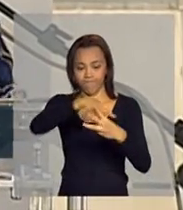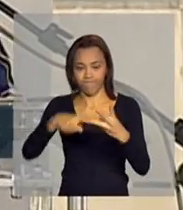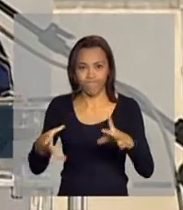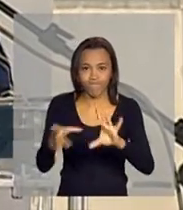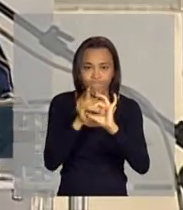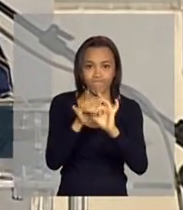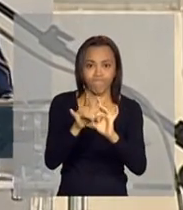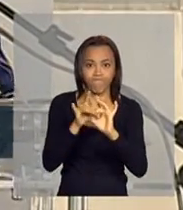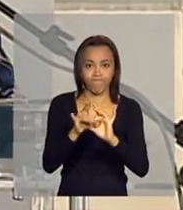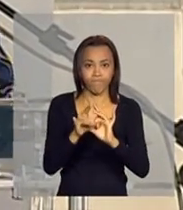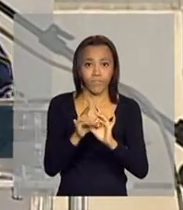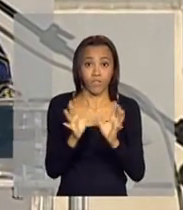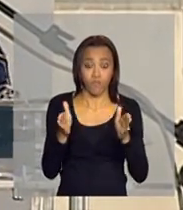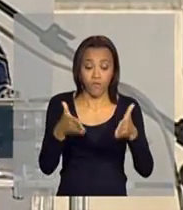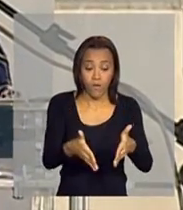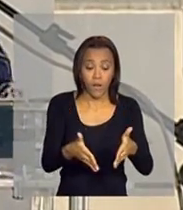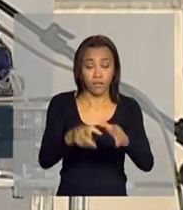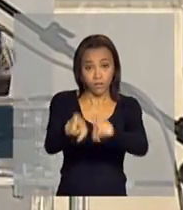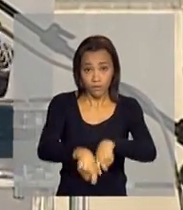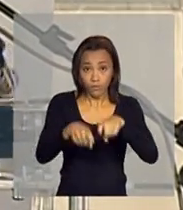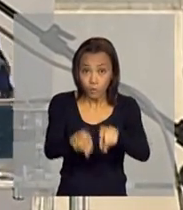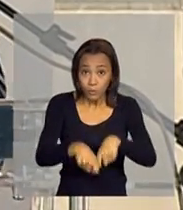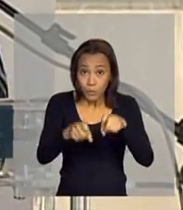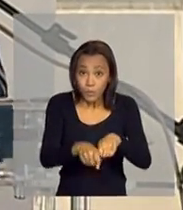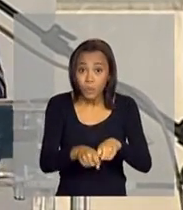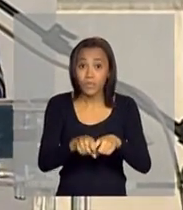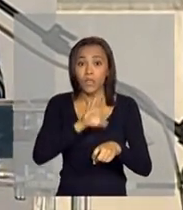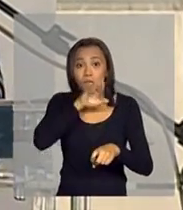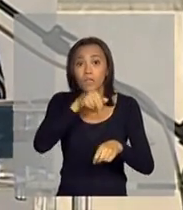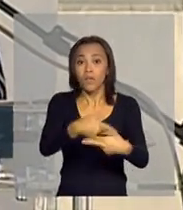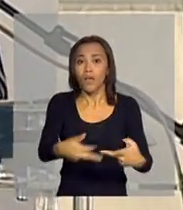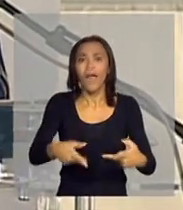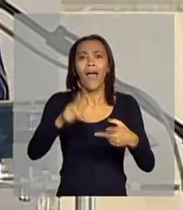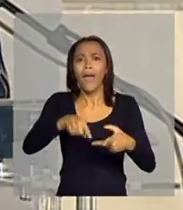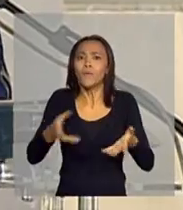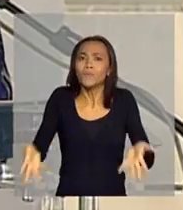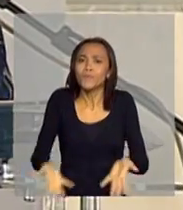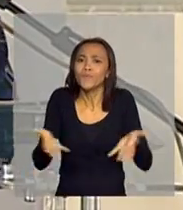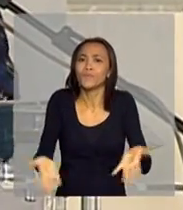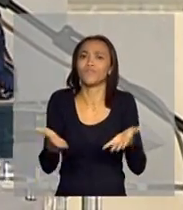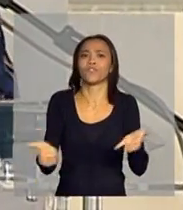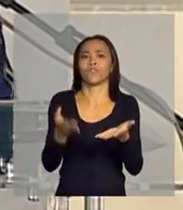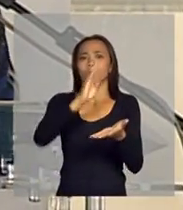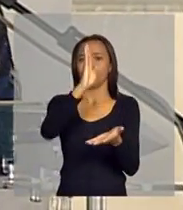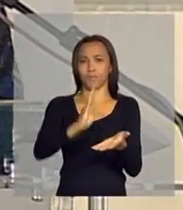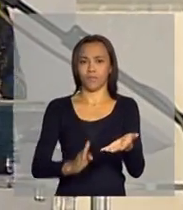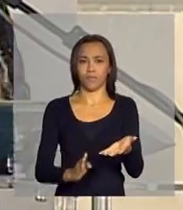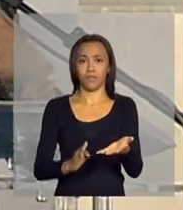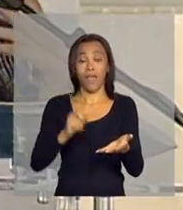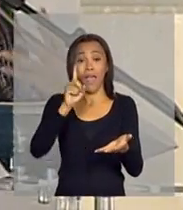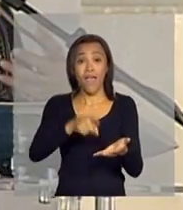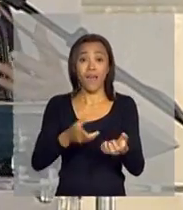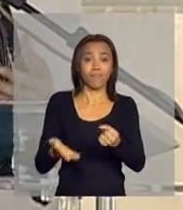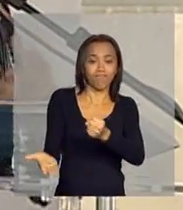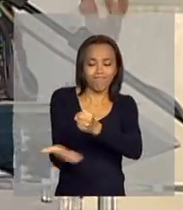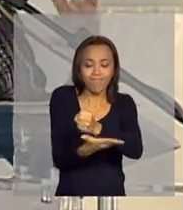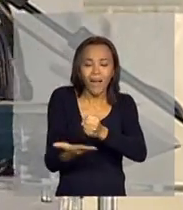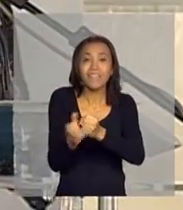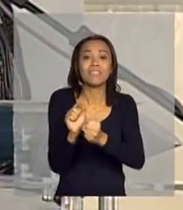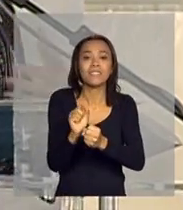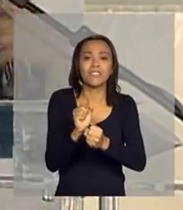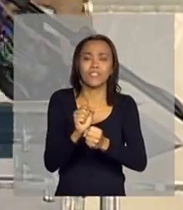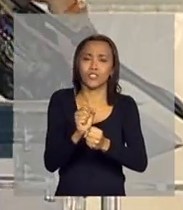com a agricultura e a pecuária, isso é um estímulo para o Brasil. Isso é a base de um